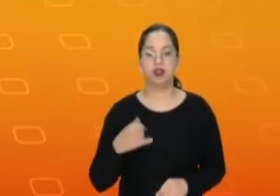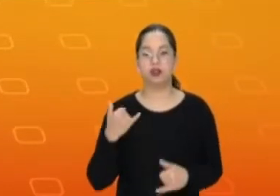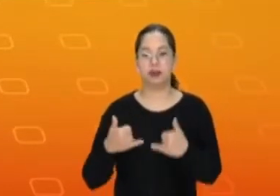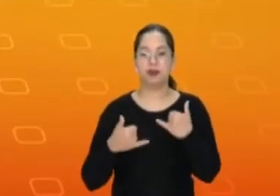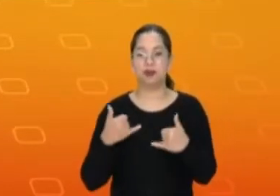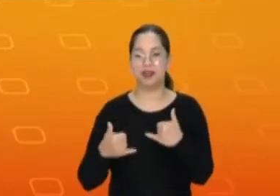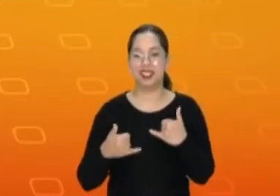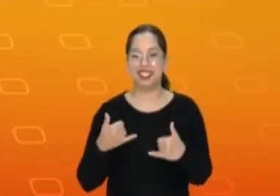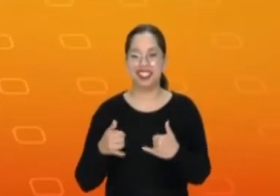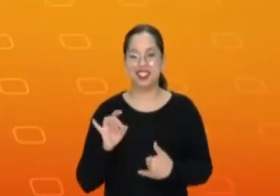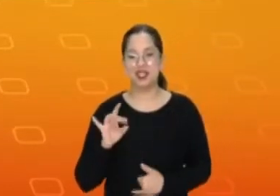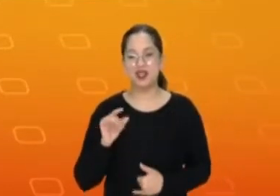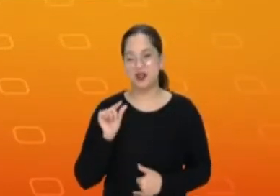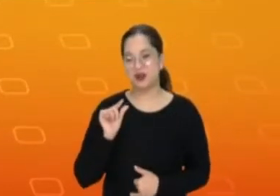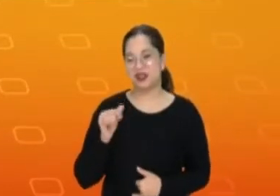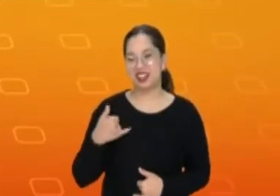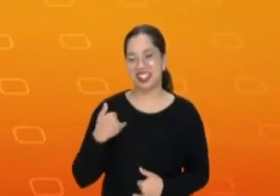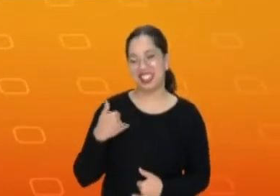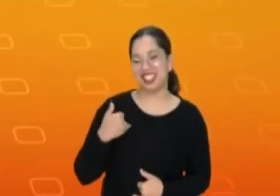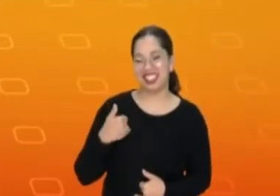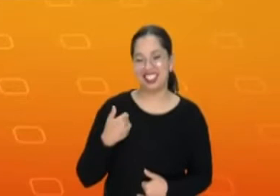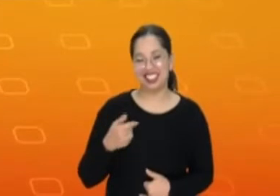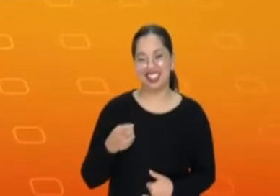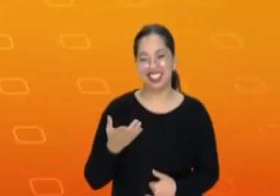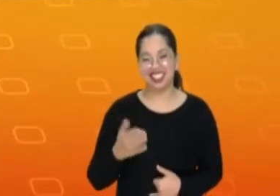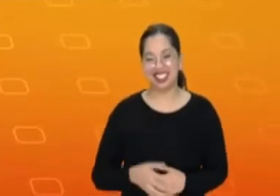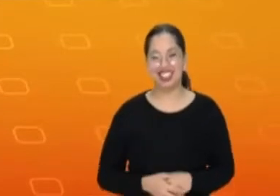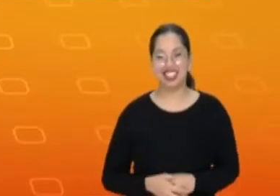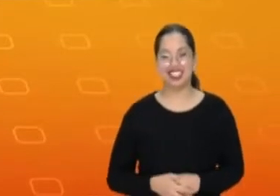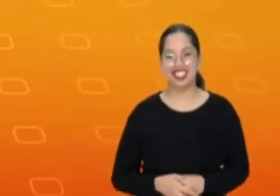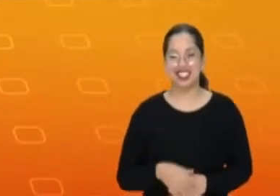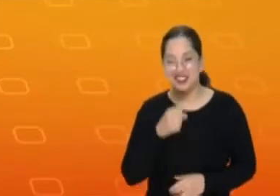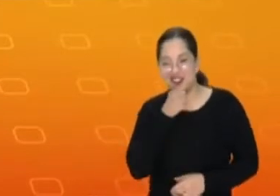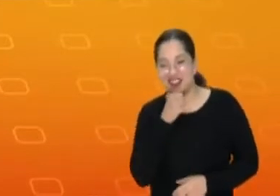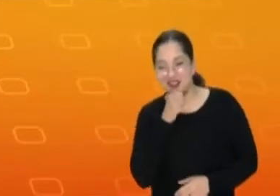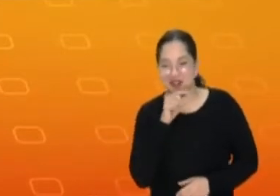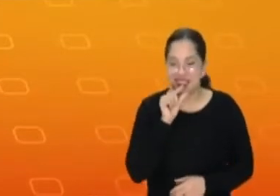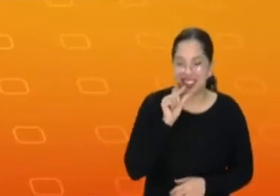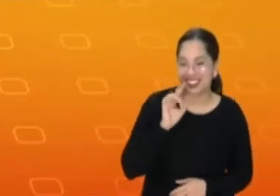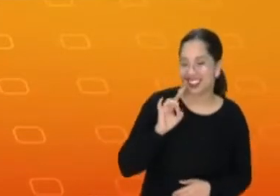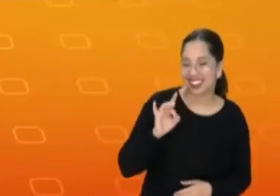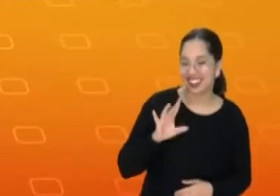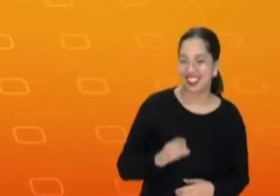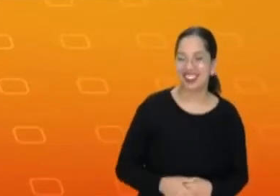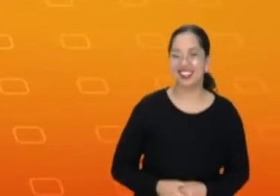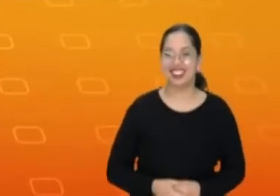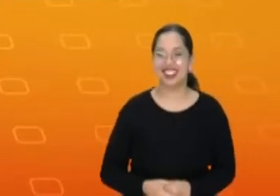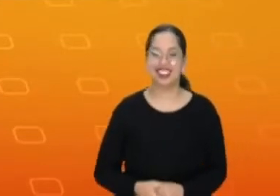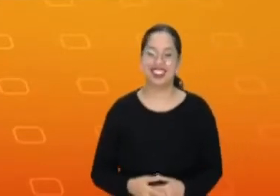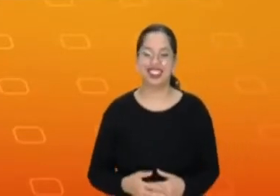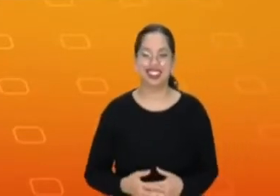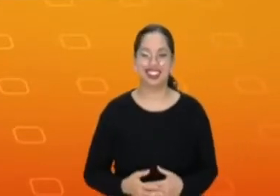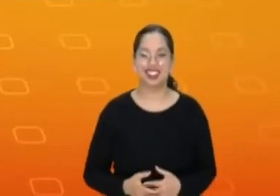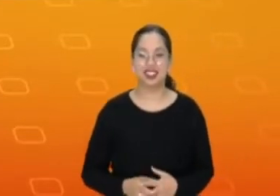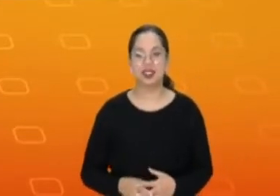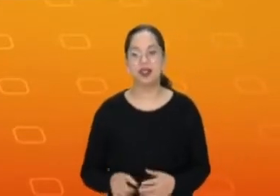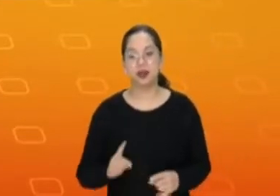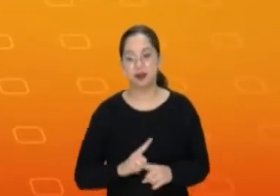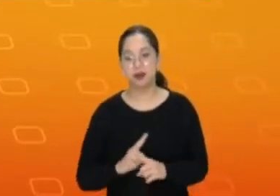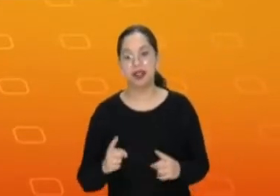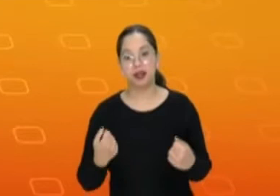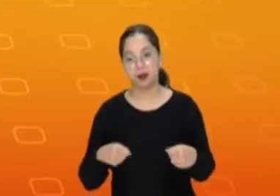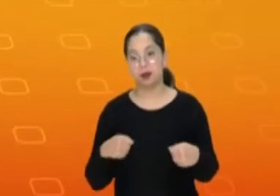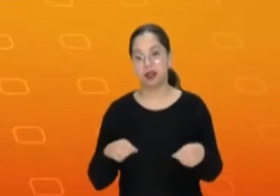pelo menos mais por causa dos meninos velhinhos aqui, está meio sentindo fora. Mas, como vem, a gente tem que ter a cabeça aberta e estar